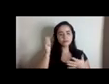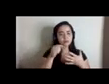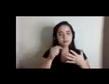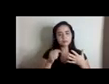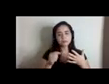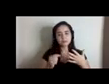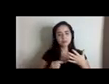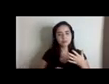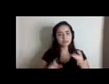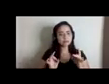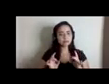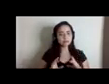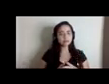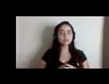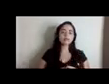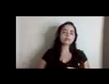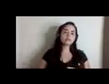profissional?